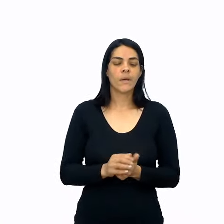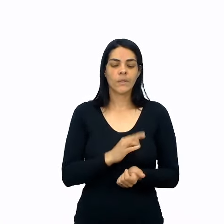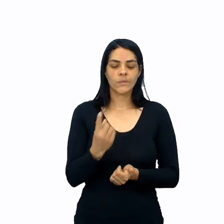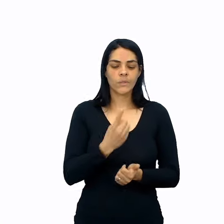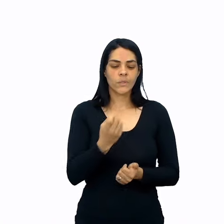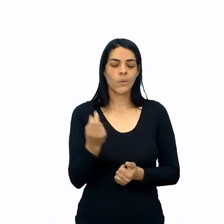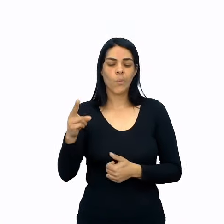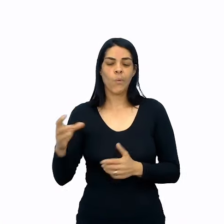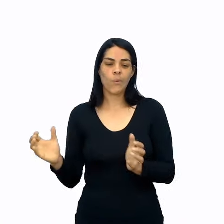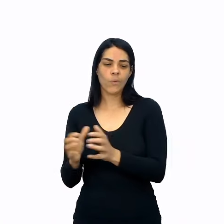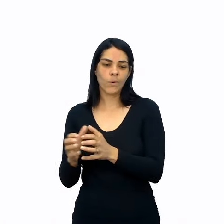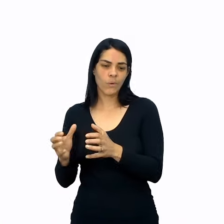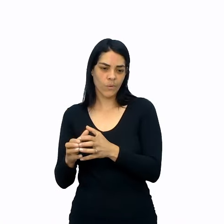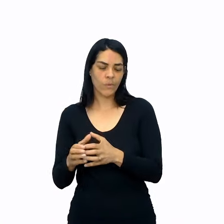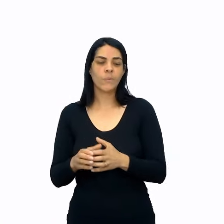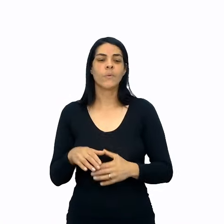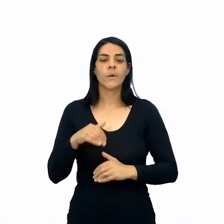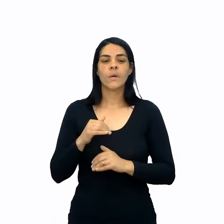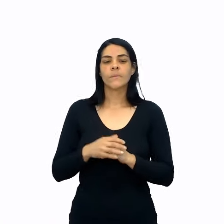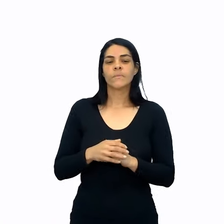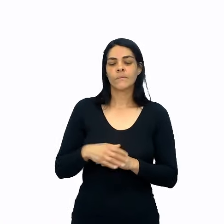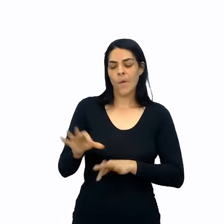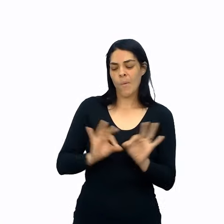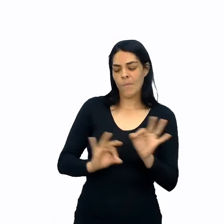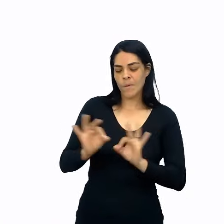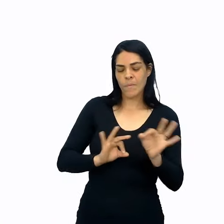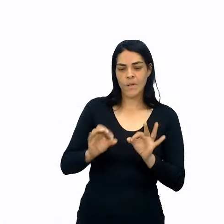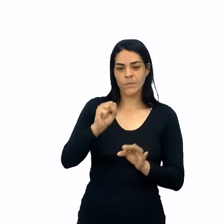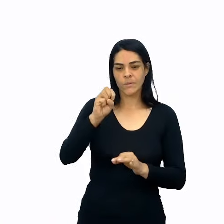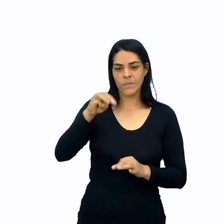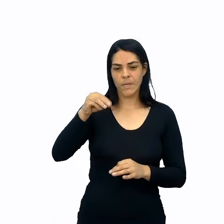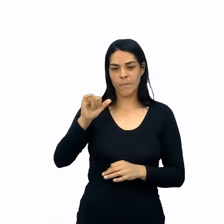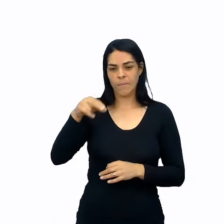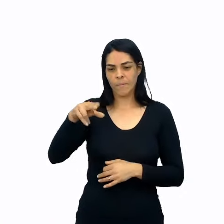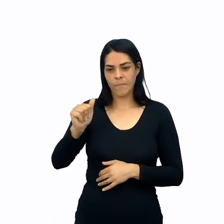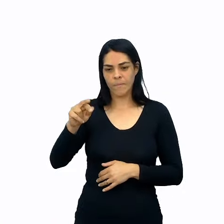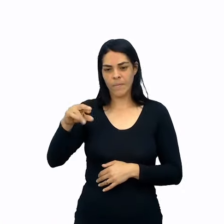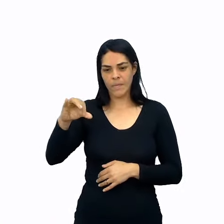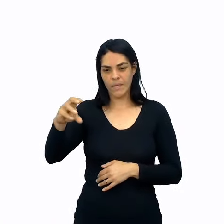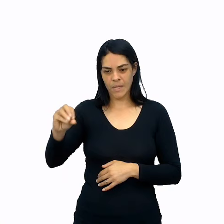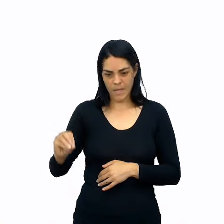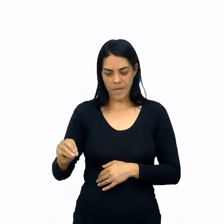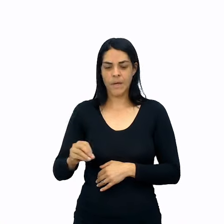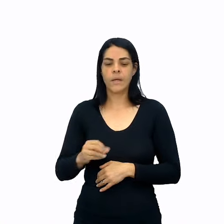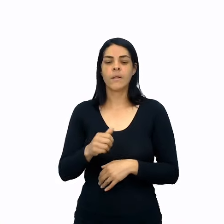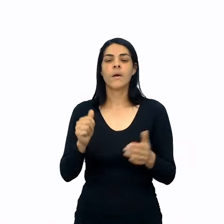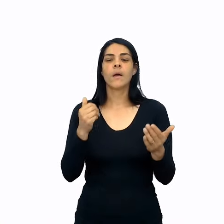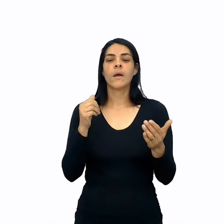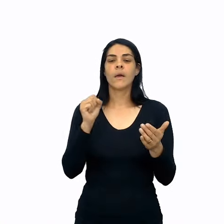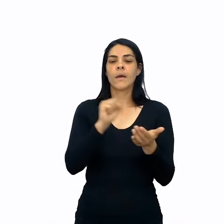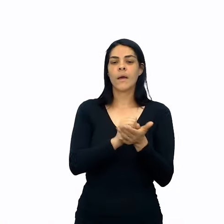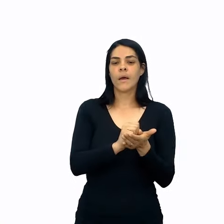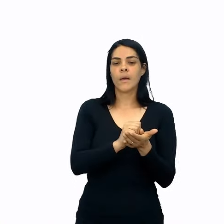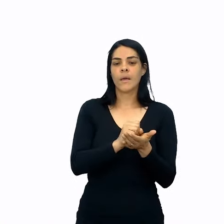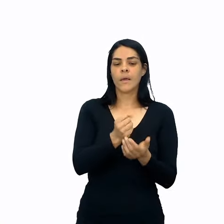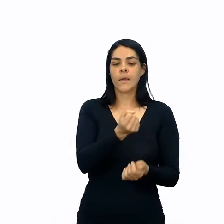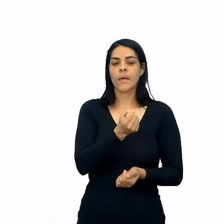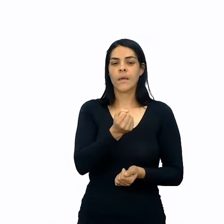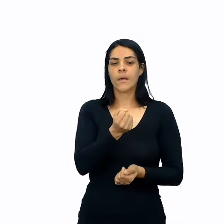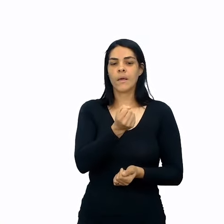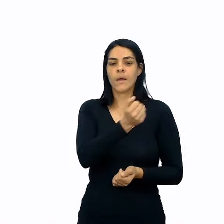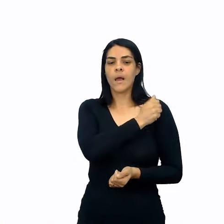resumo, né, é o planejando um seminário e a aula sete é preparando um seminário que atende